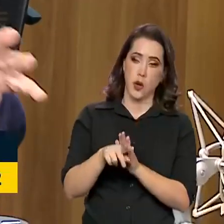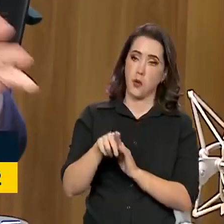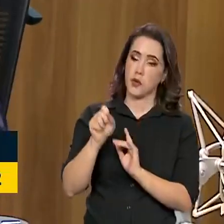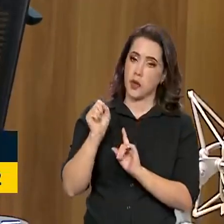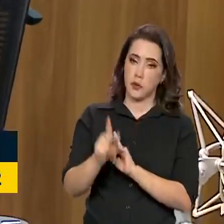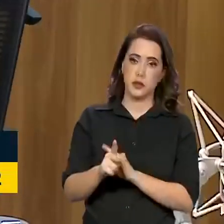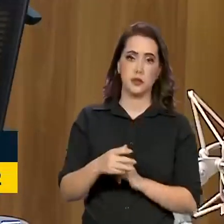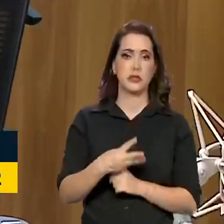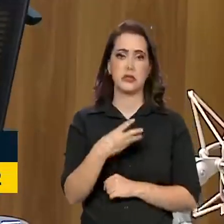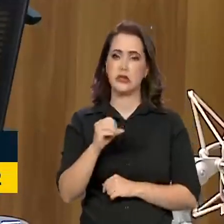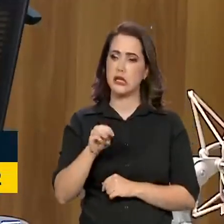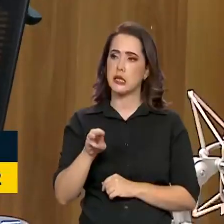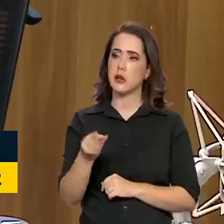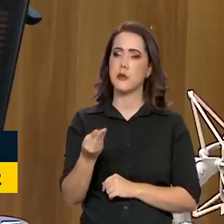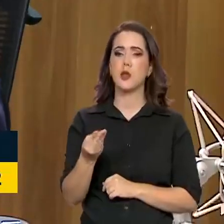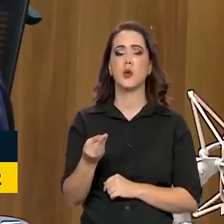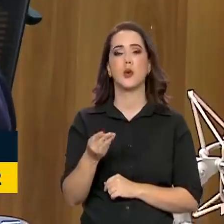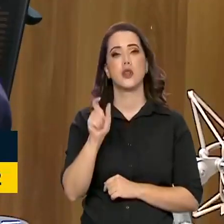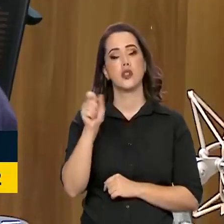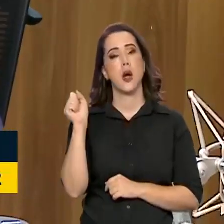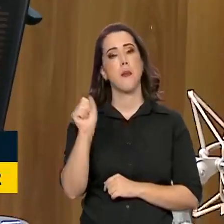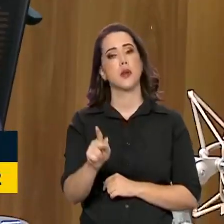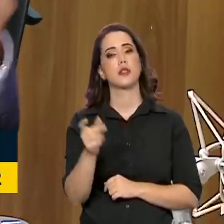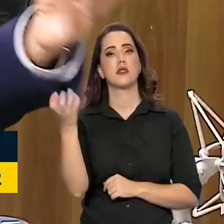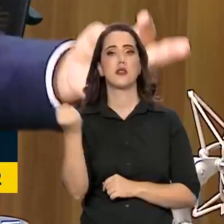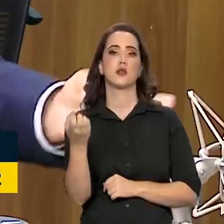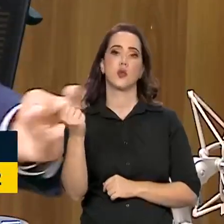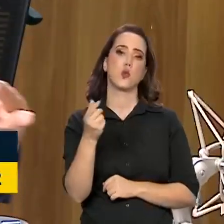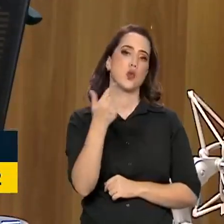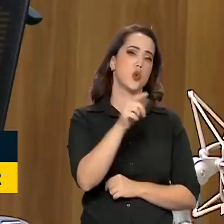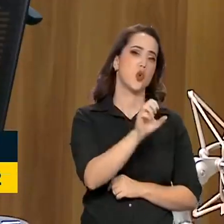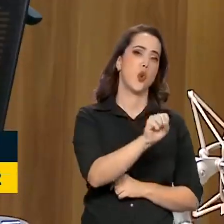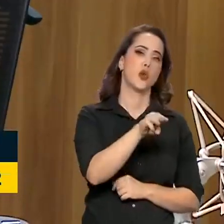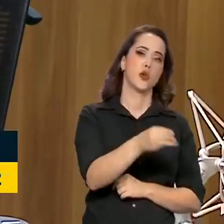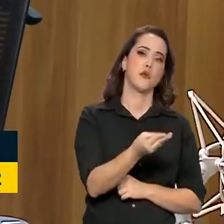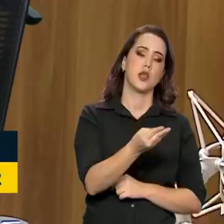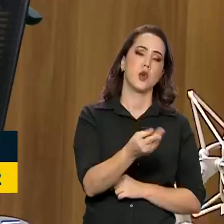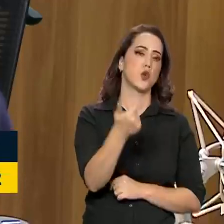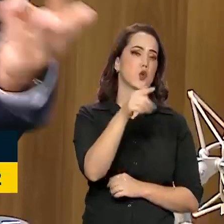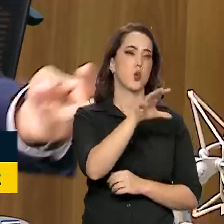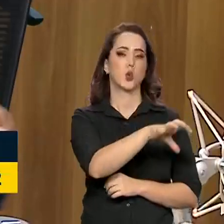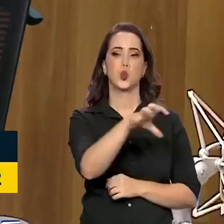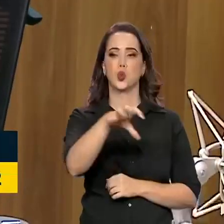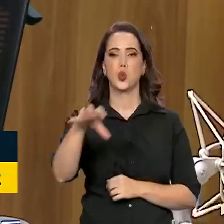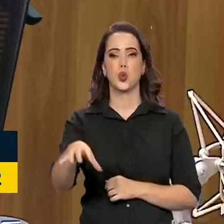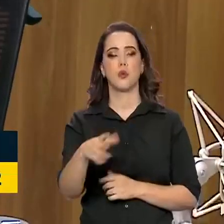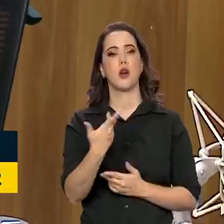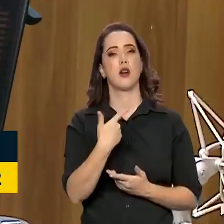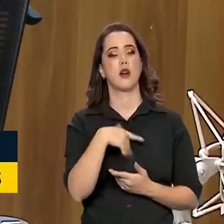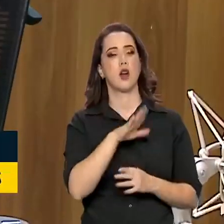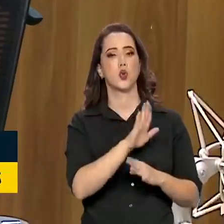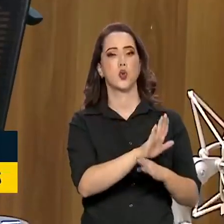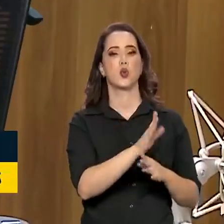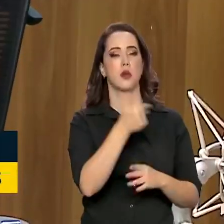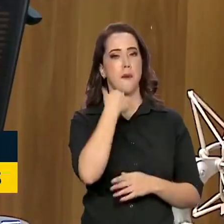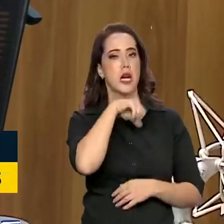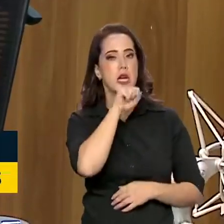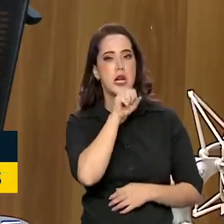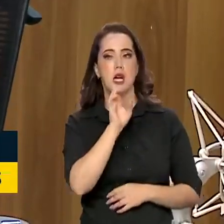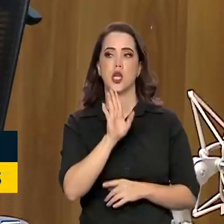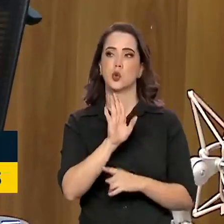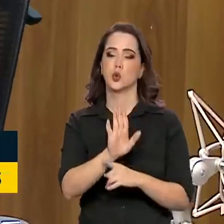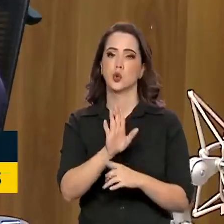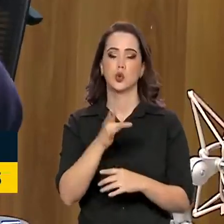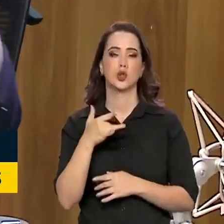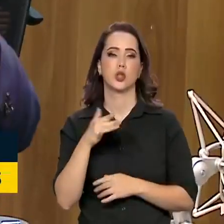milhões aposentados e pensionistas. E 8 milhões dos outros setores. Auxílio natalidade, maternidade, auxílio